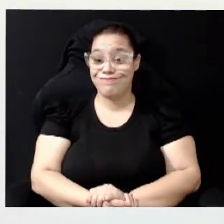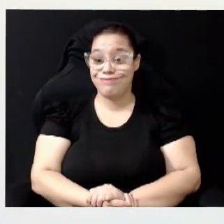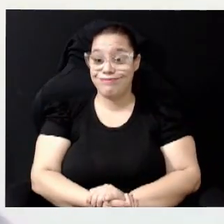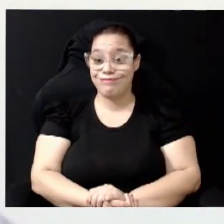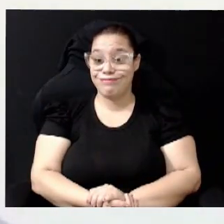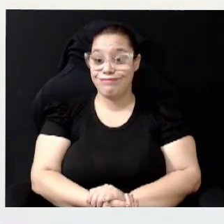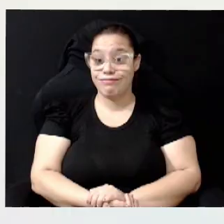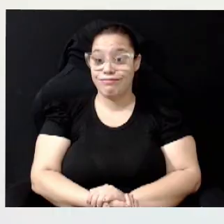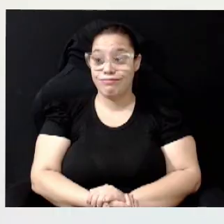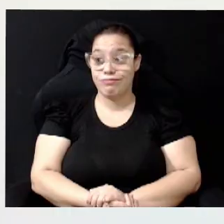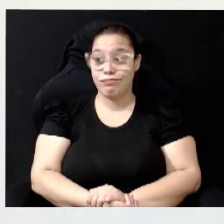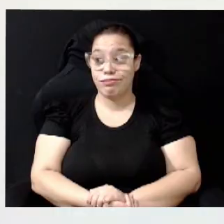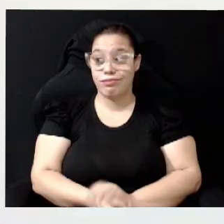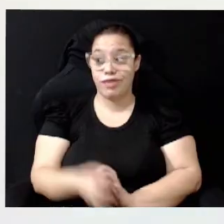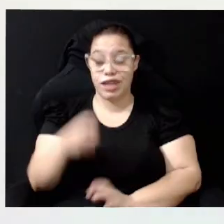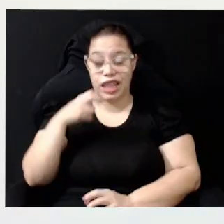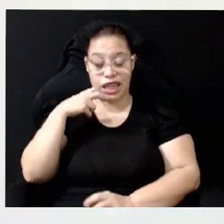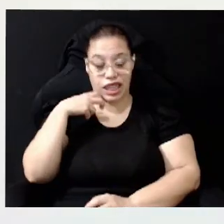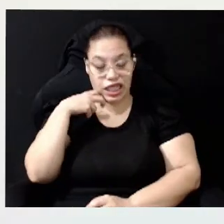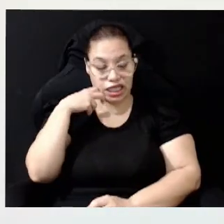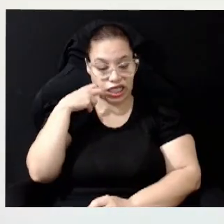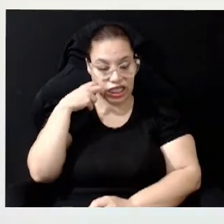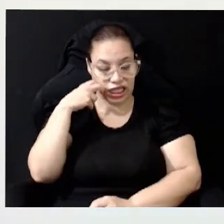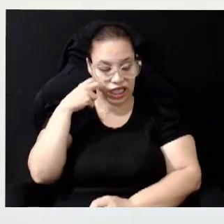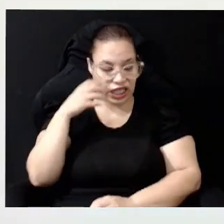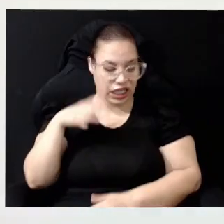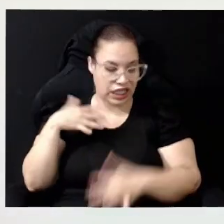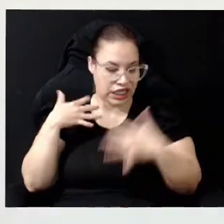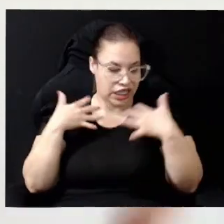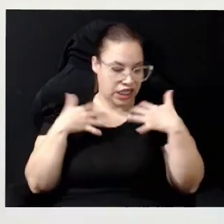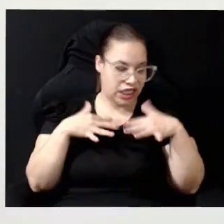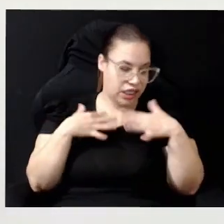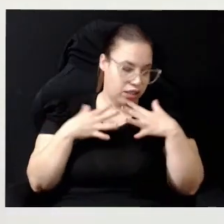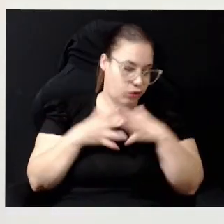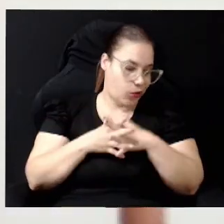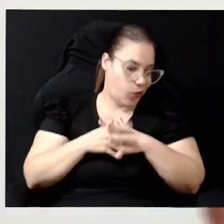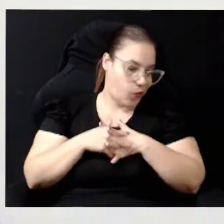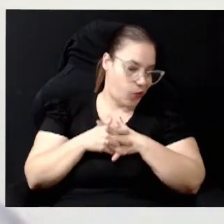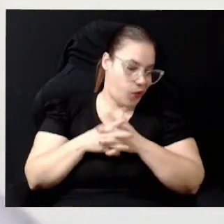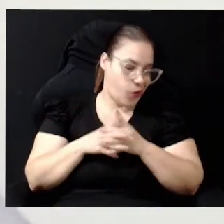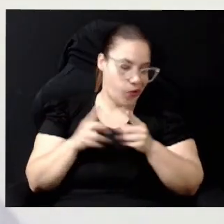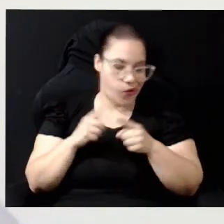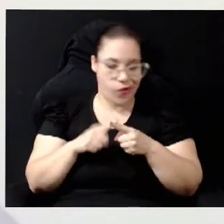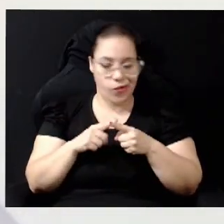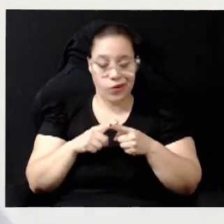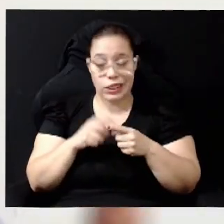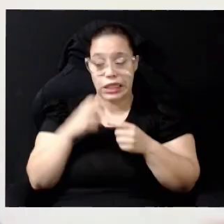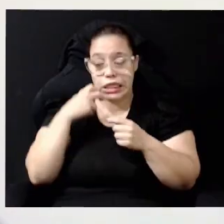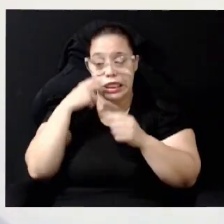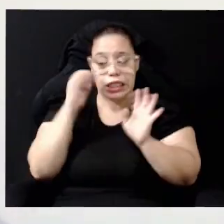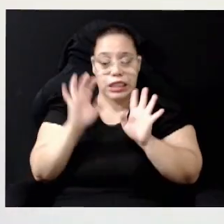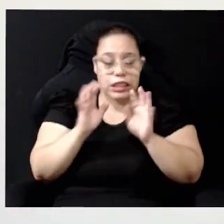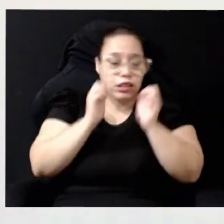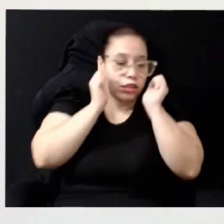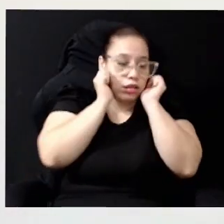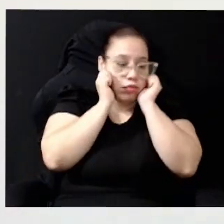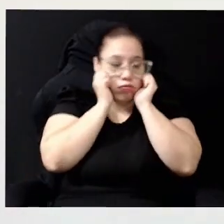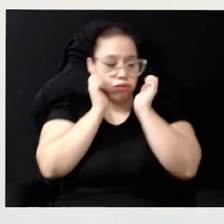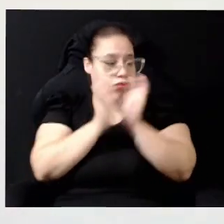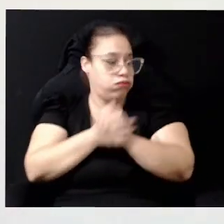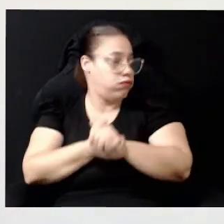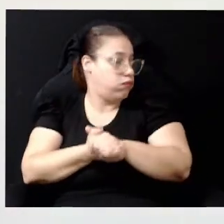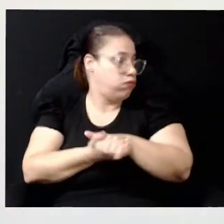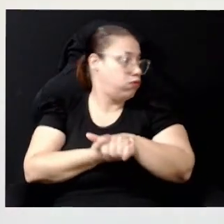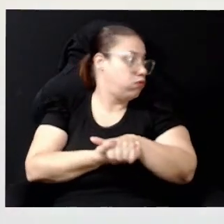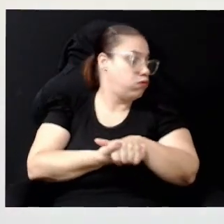desenvolvem uma certa vergonha, uma certa aversão desses momentos, porque se sentem envergonhados, estão ali no meio de outras